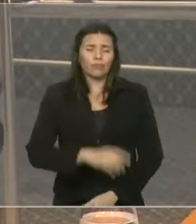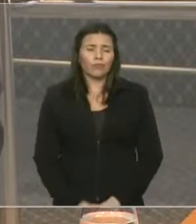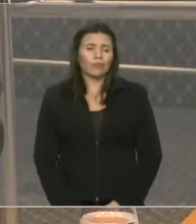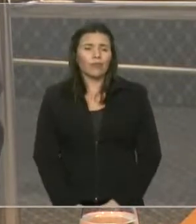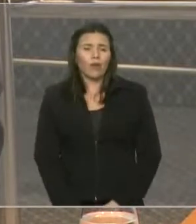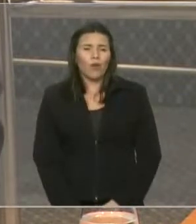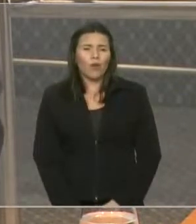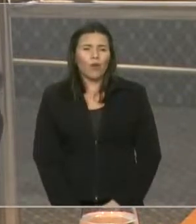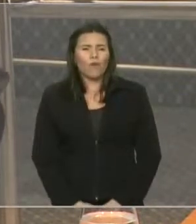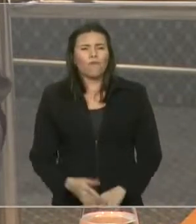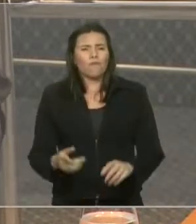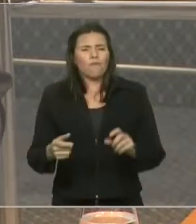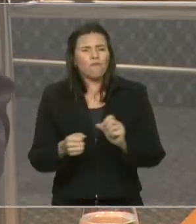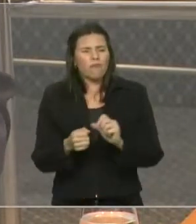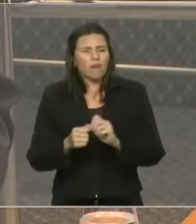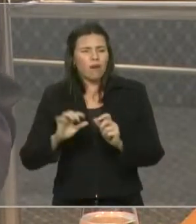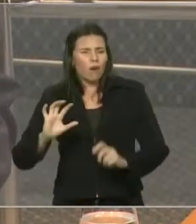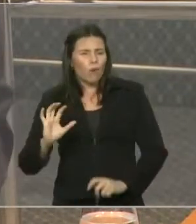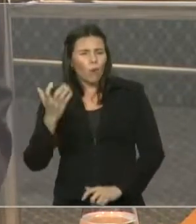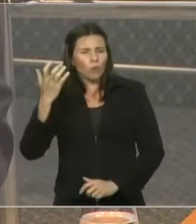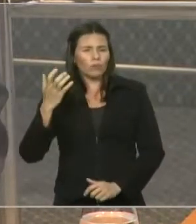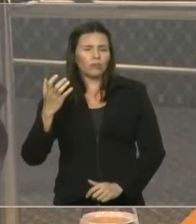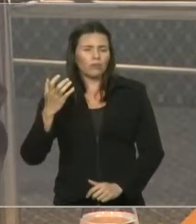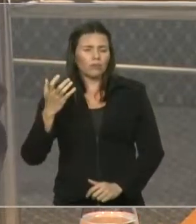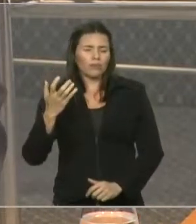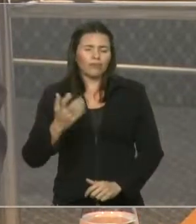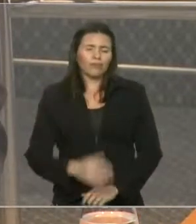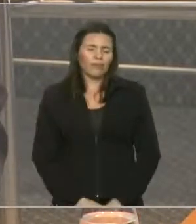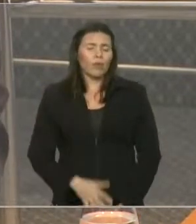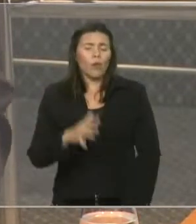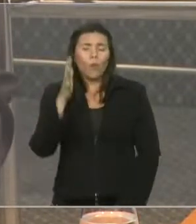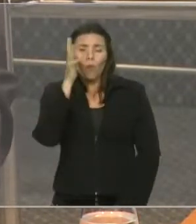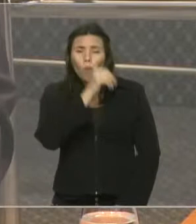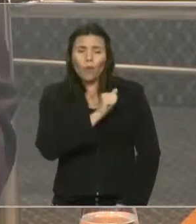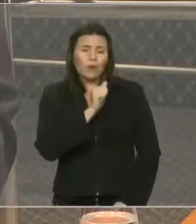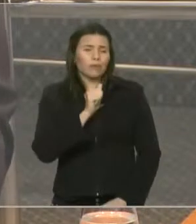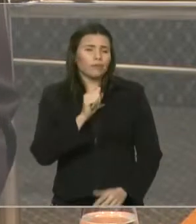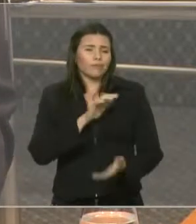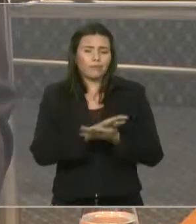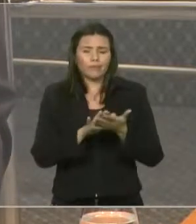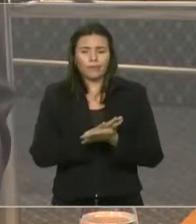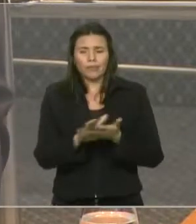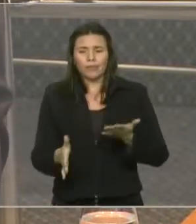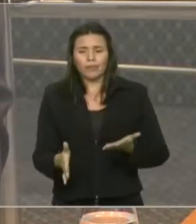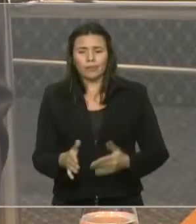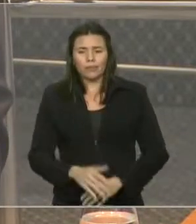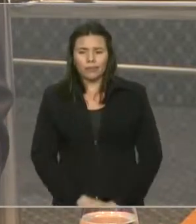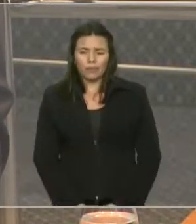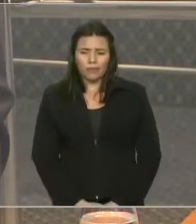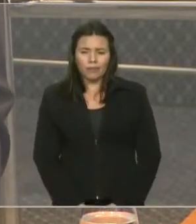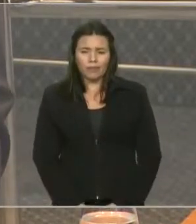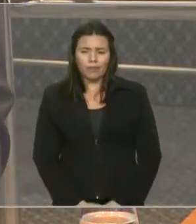será cumprido, porque faltará força. Não é o executivo, eu quero, eu mando, eu posso.